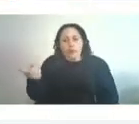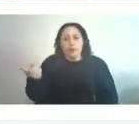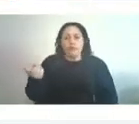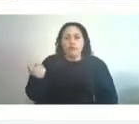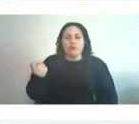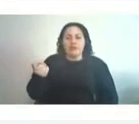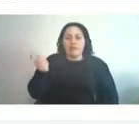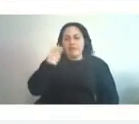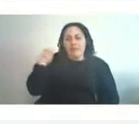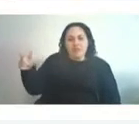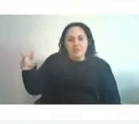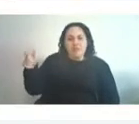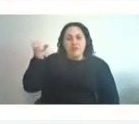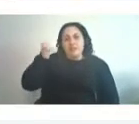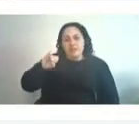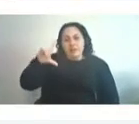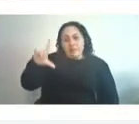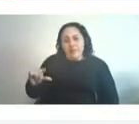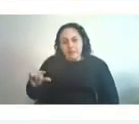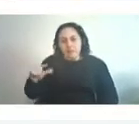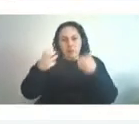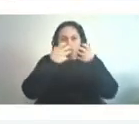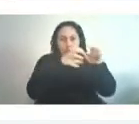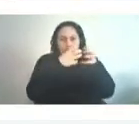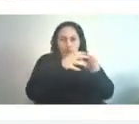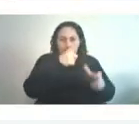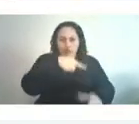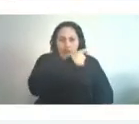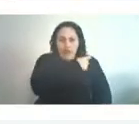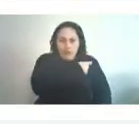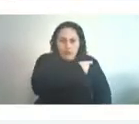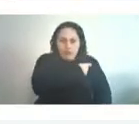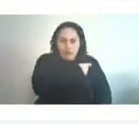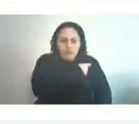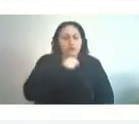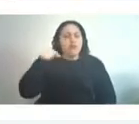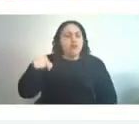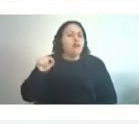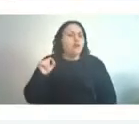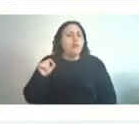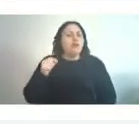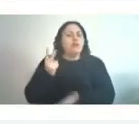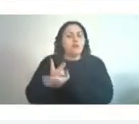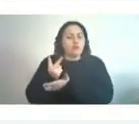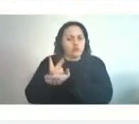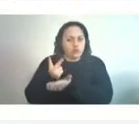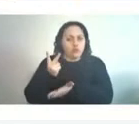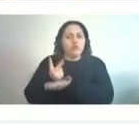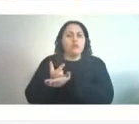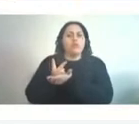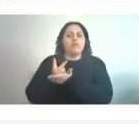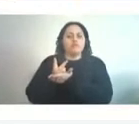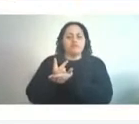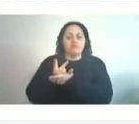convivessem com os outros alunos, mais eles tinham a tendência de se manterem sempre